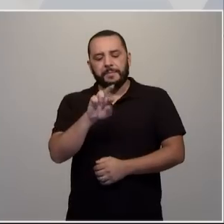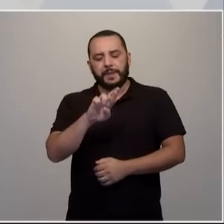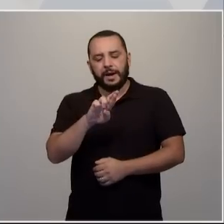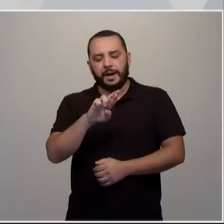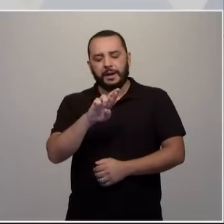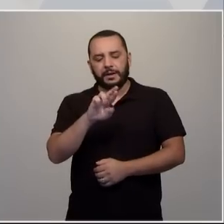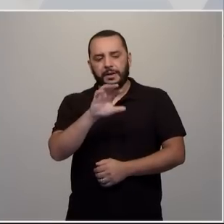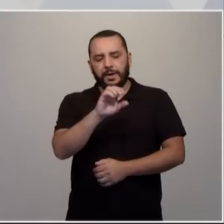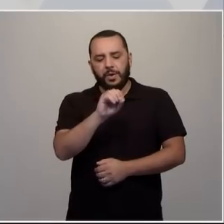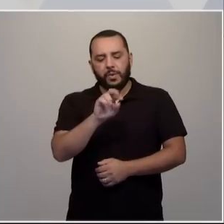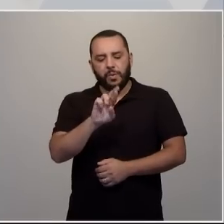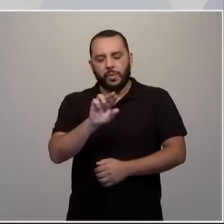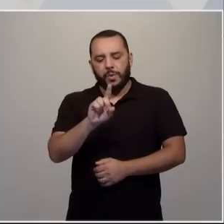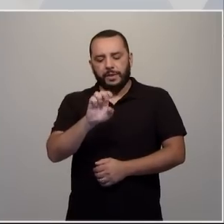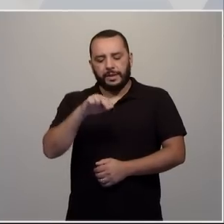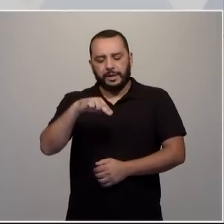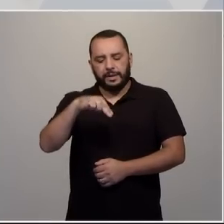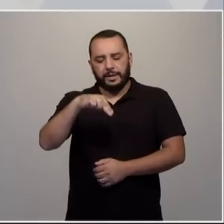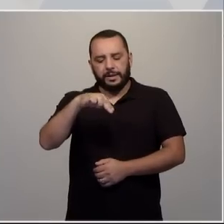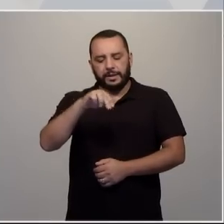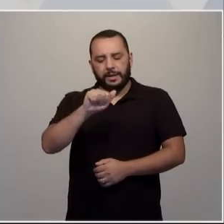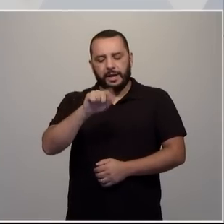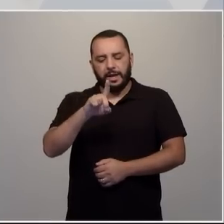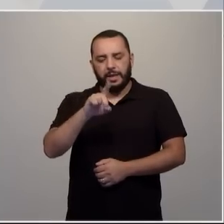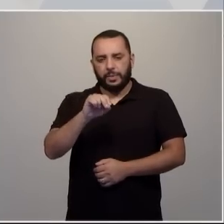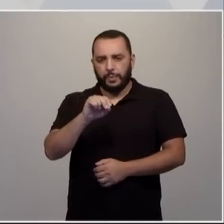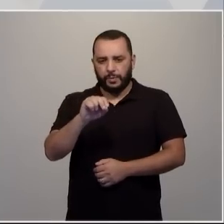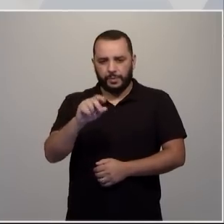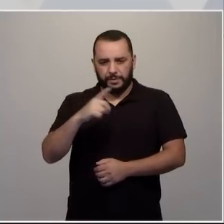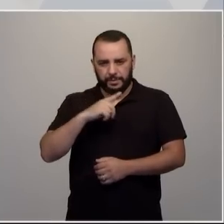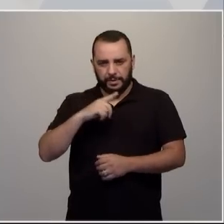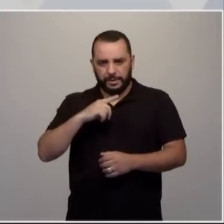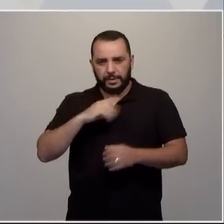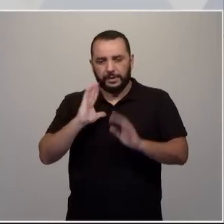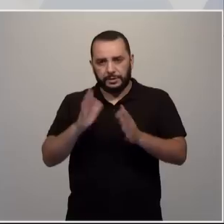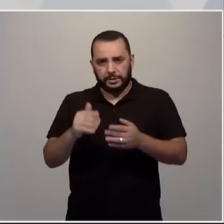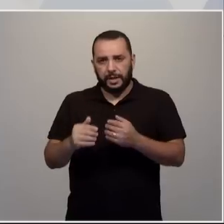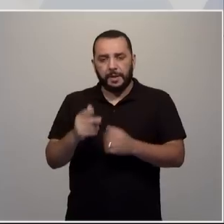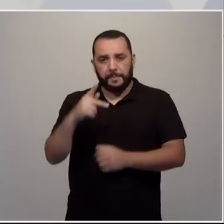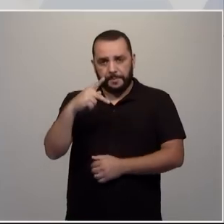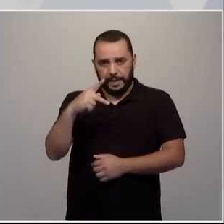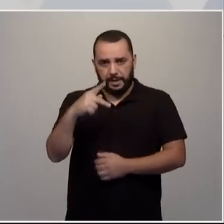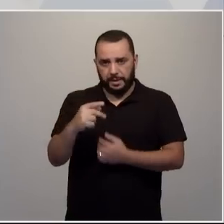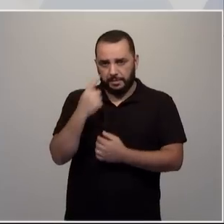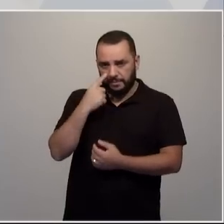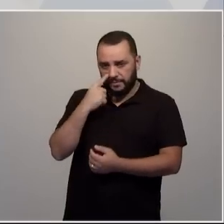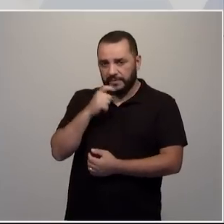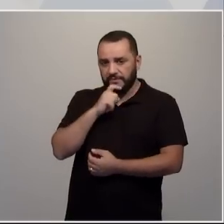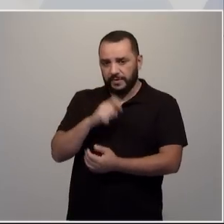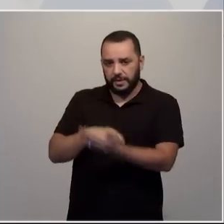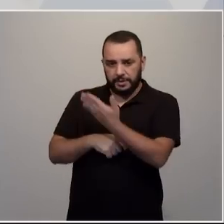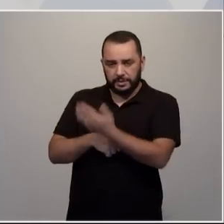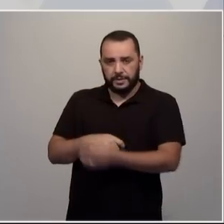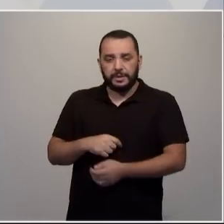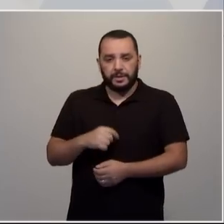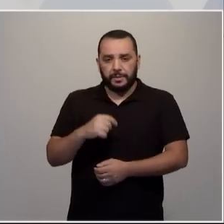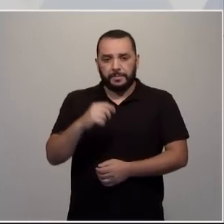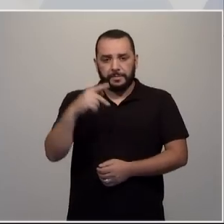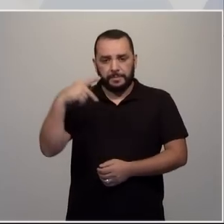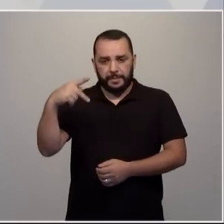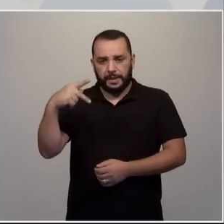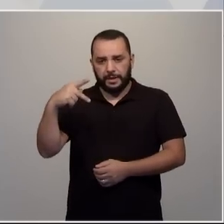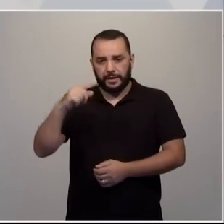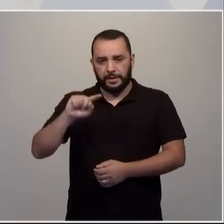Por exemplo, esse ponto aqui, a gente pode indicar o ponto P pelo par ordenado 2, 1.